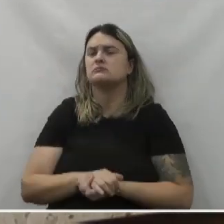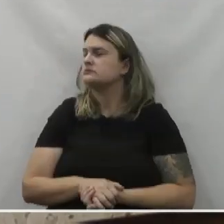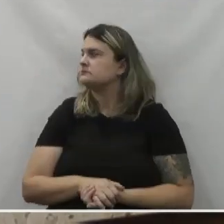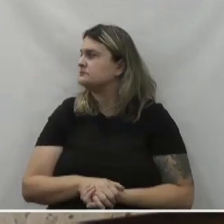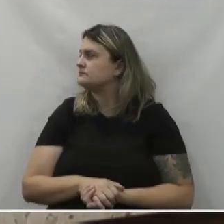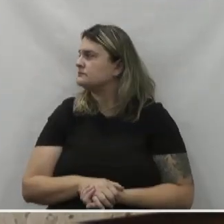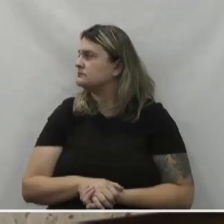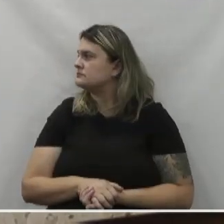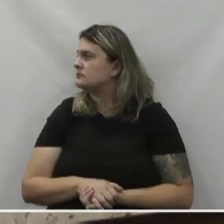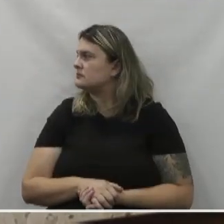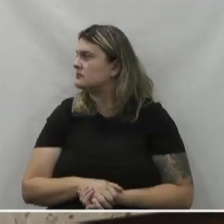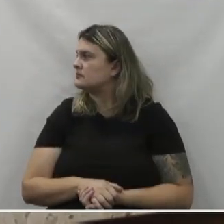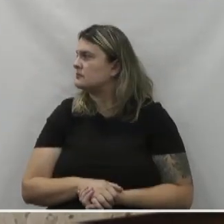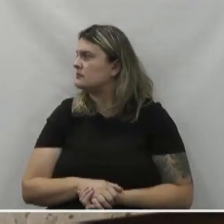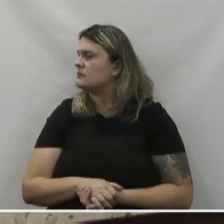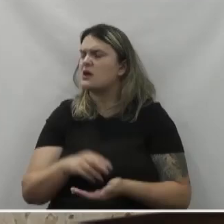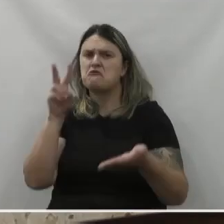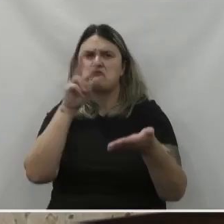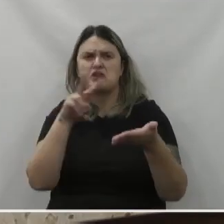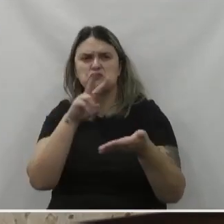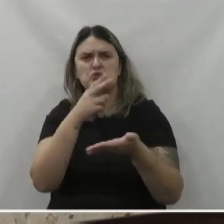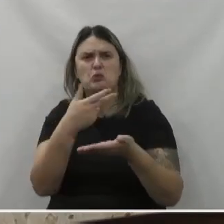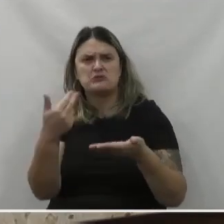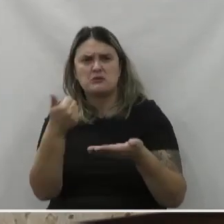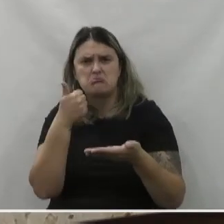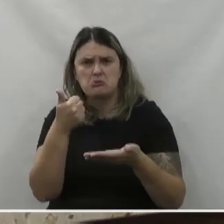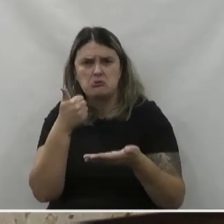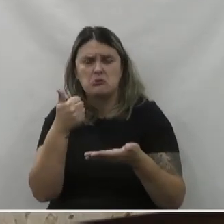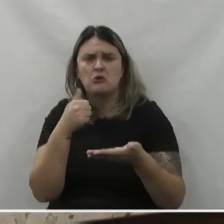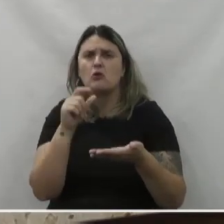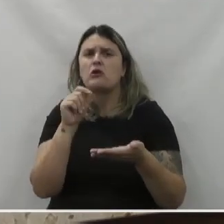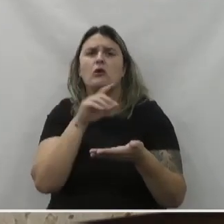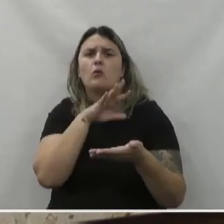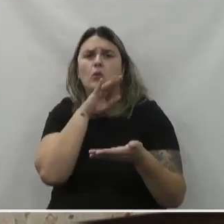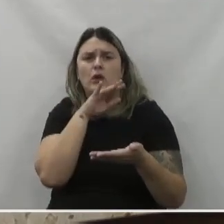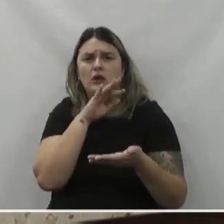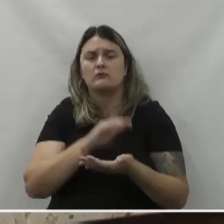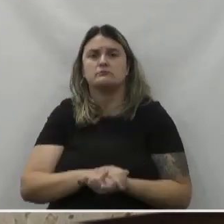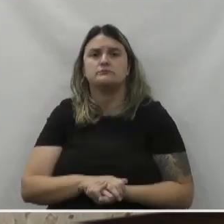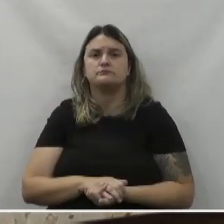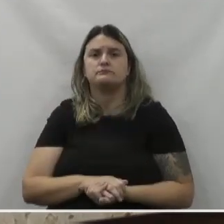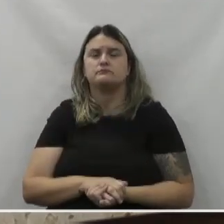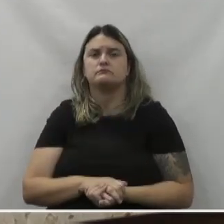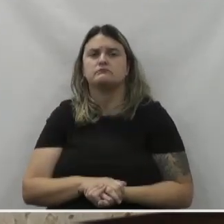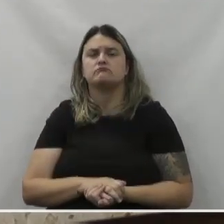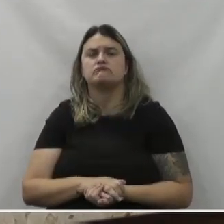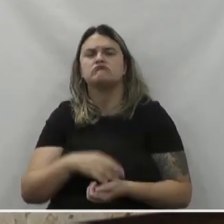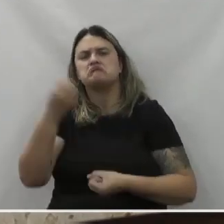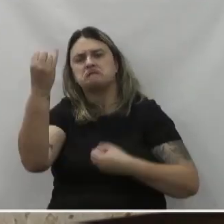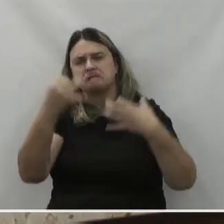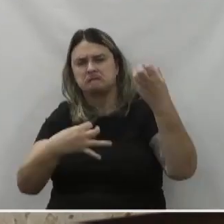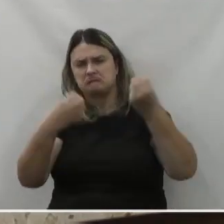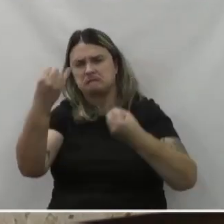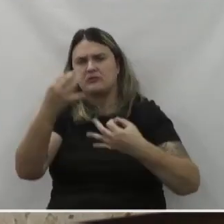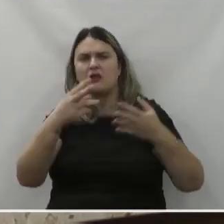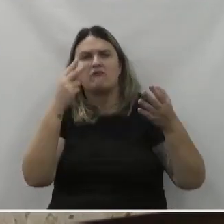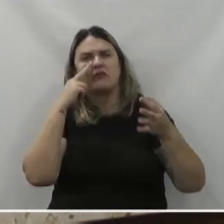tem só vejo coisa boa, onde é que está a parte ruim, né? E aí fomos analisando,